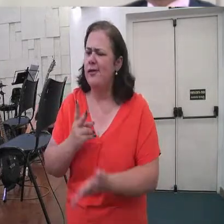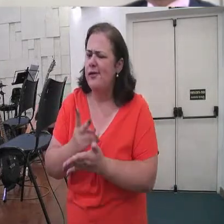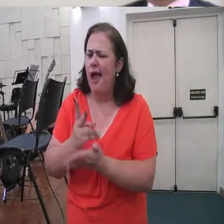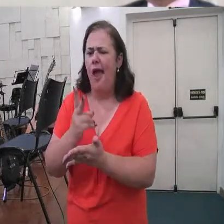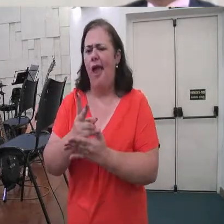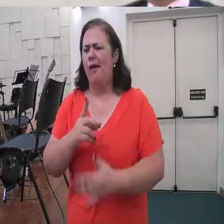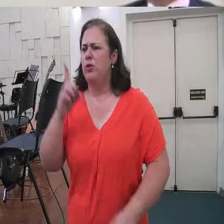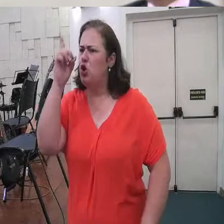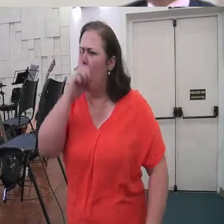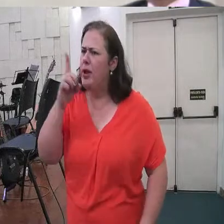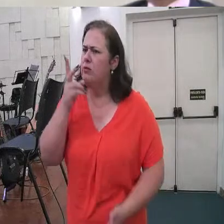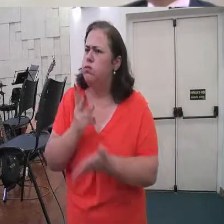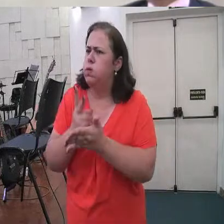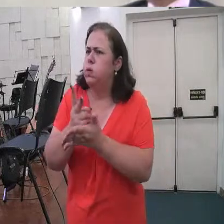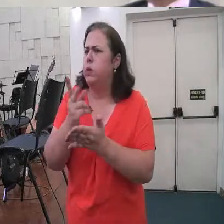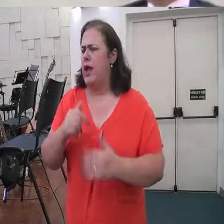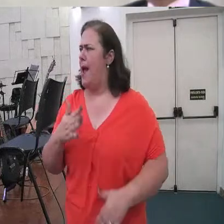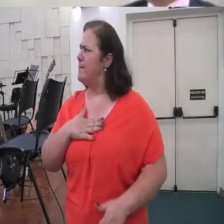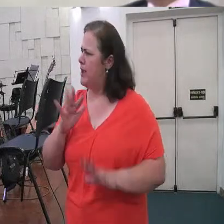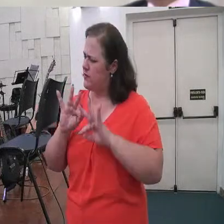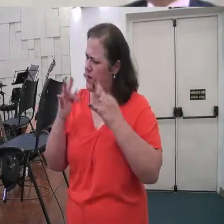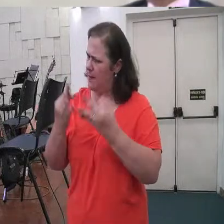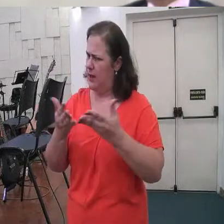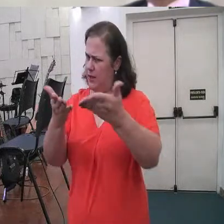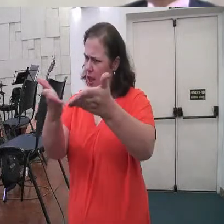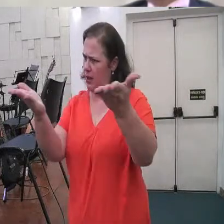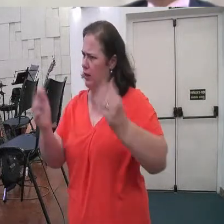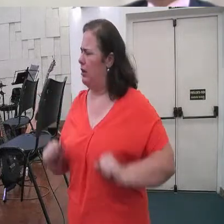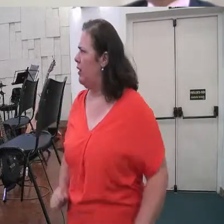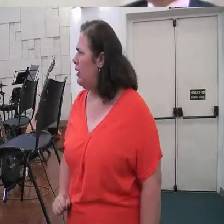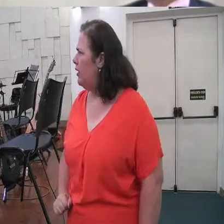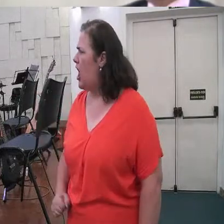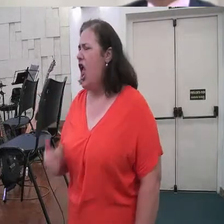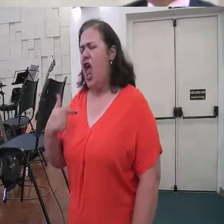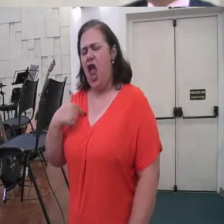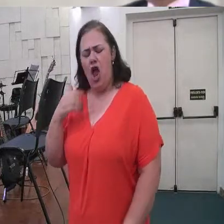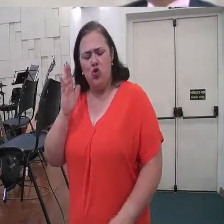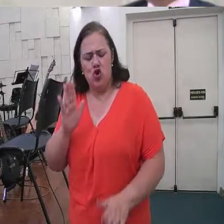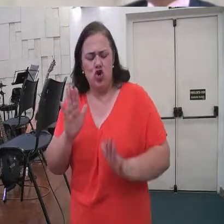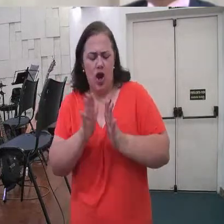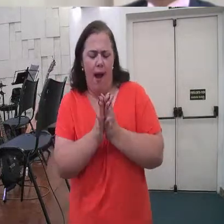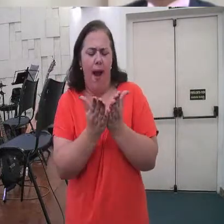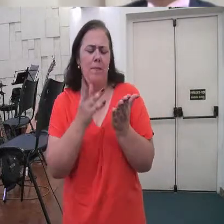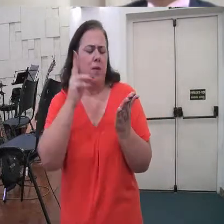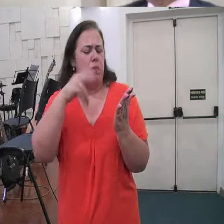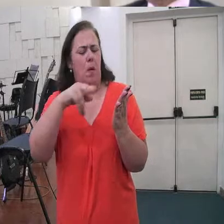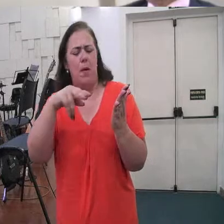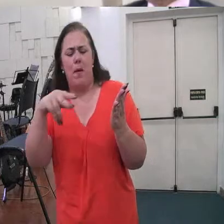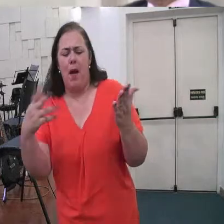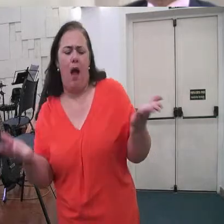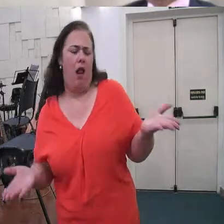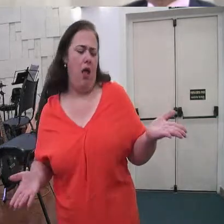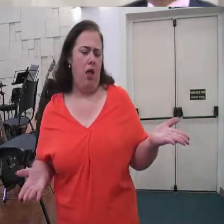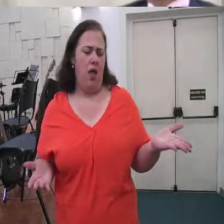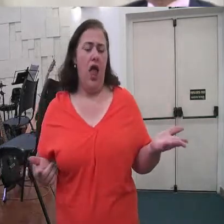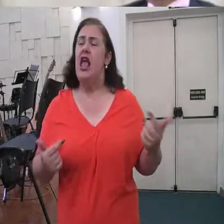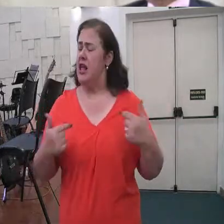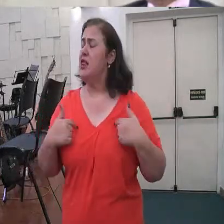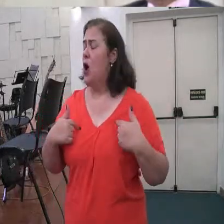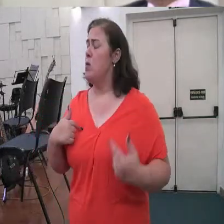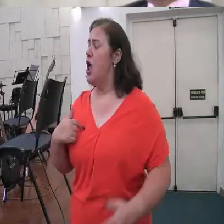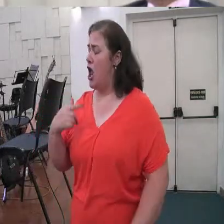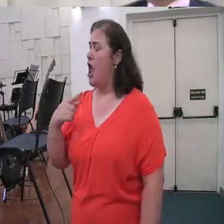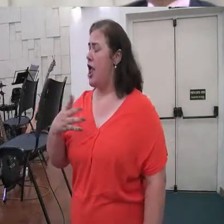minha família toda está na igreja, eu já li a Bíblia mais de 15 vezes, eu